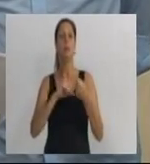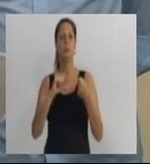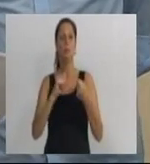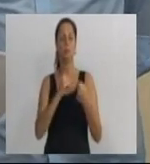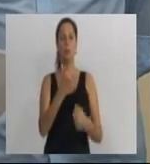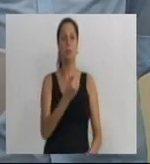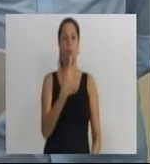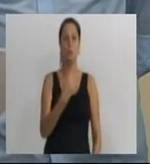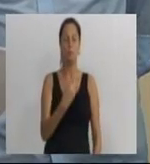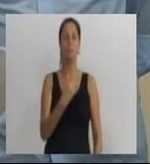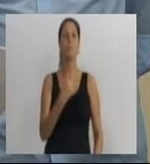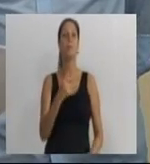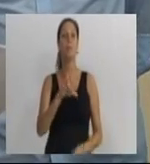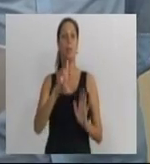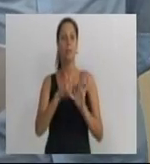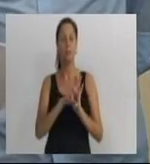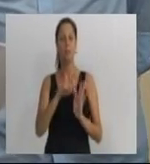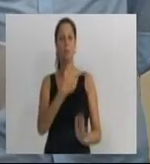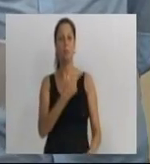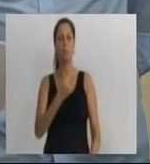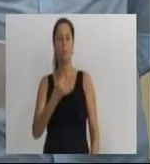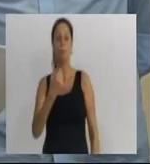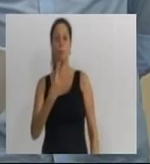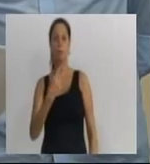lei 2047, 25 de